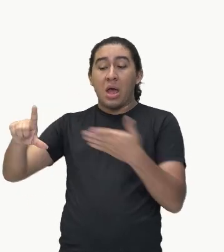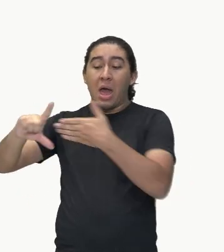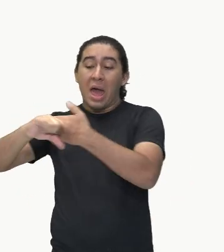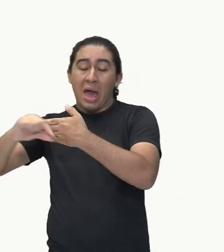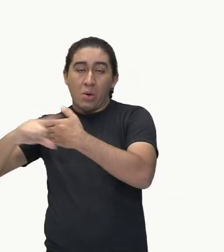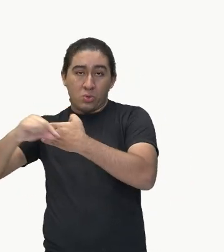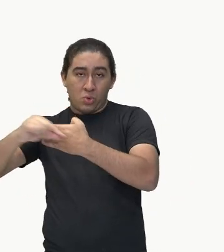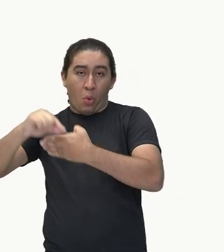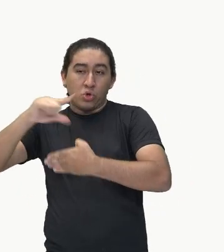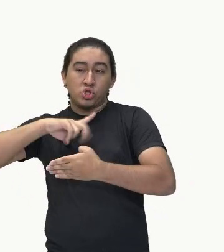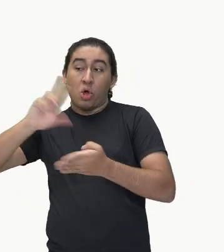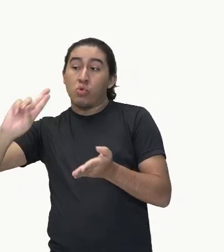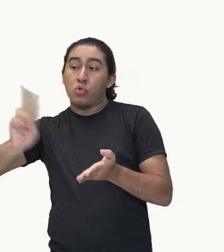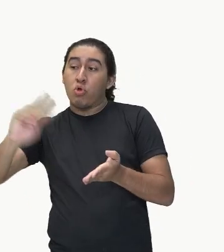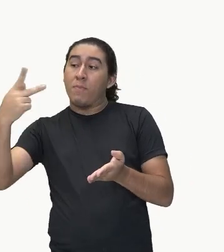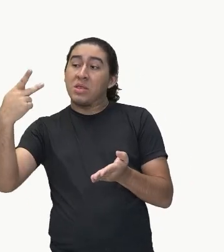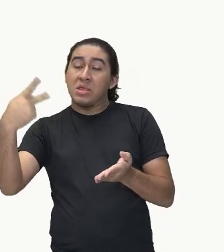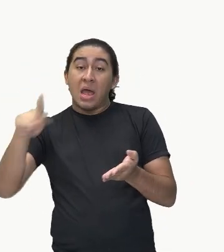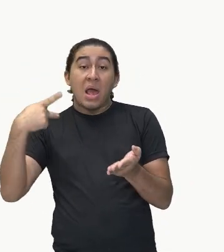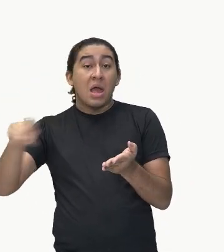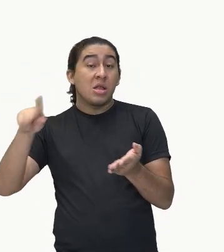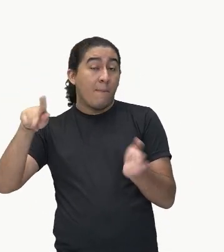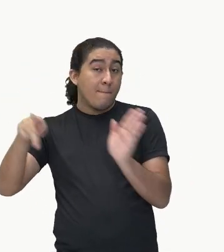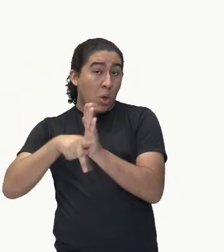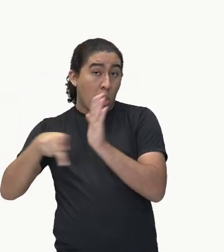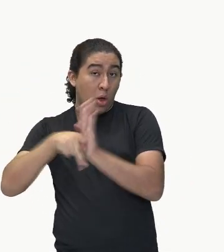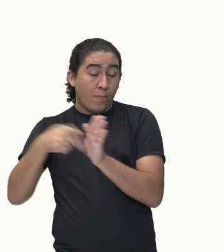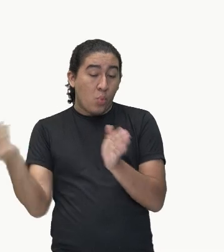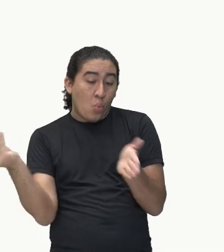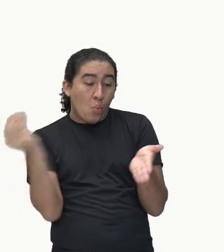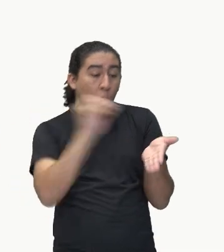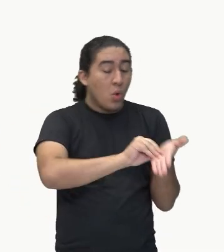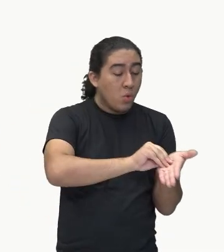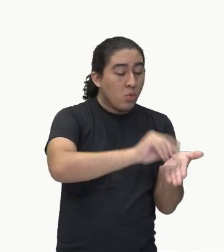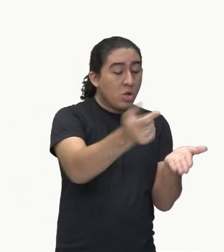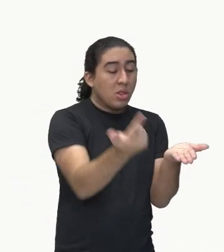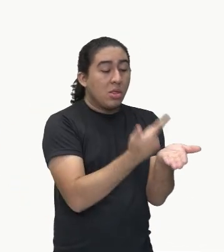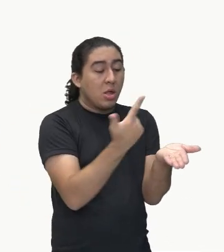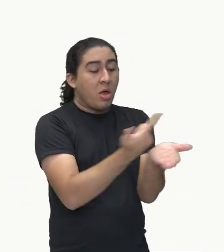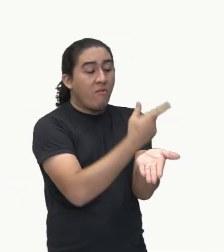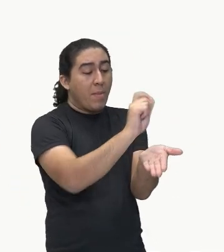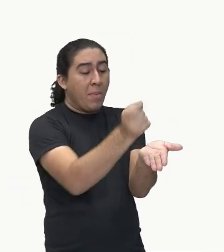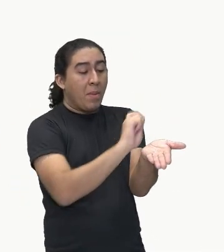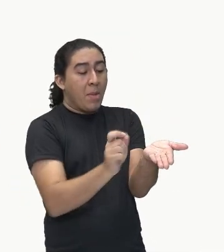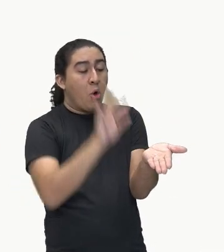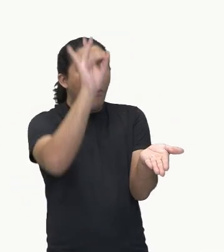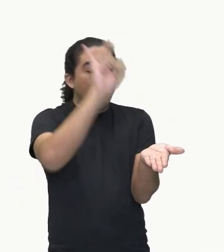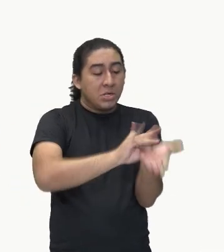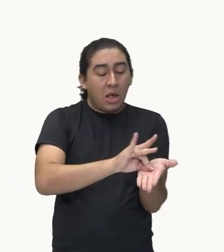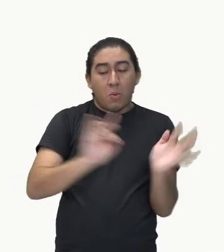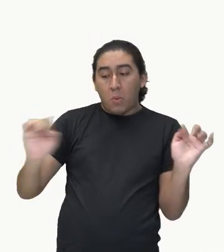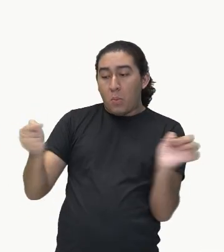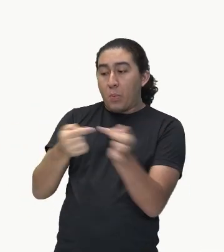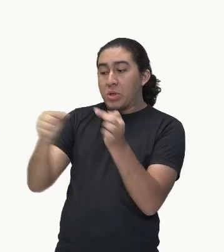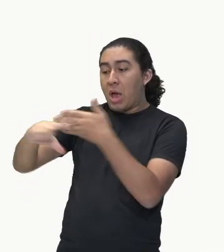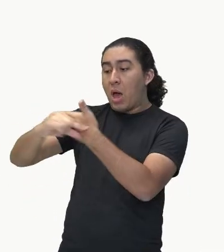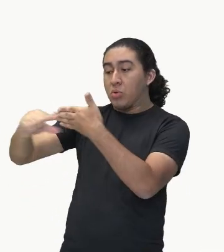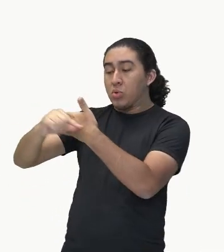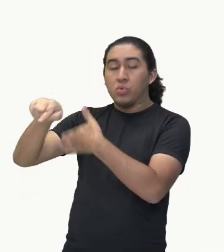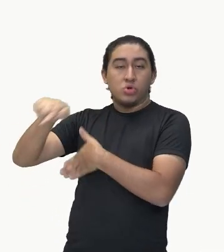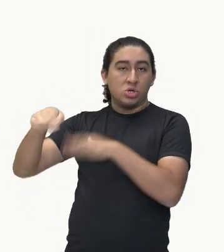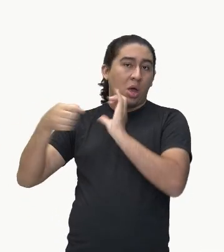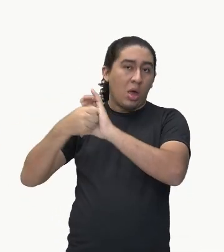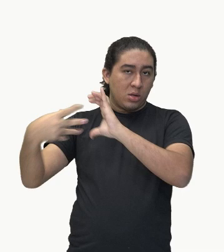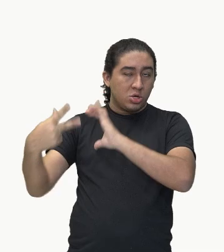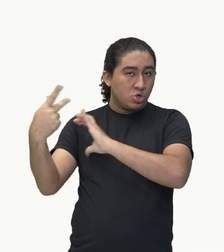Pessoa. Então, são as obras, são os textos que ele assumia que tinham o estilo literário próprio